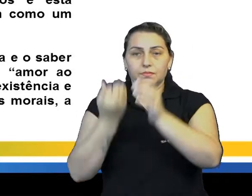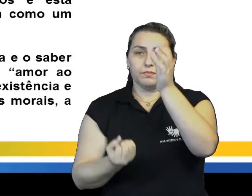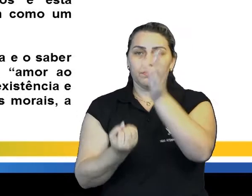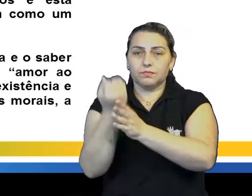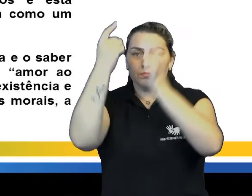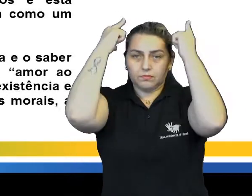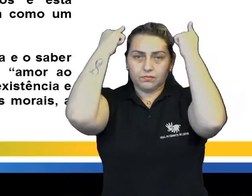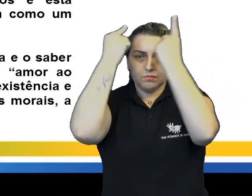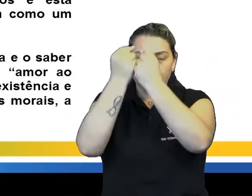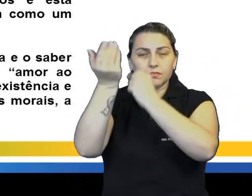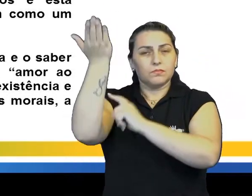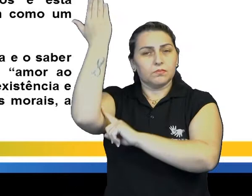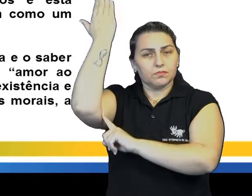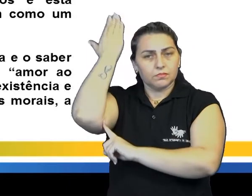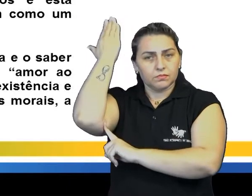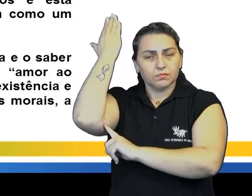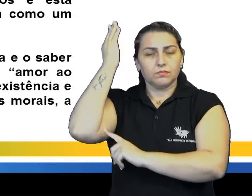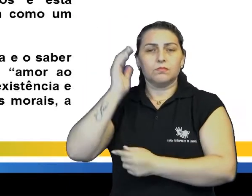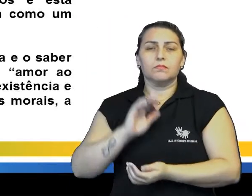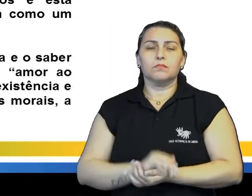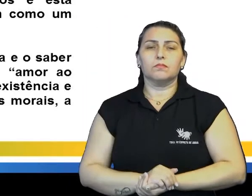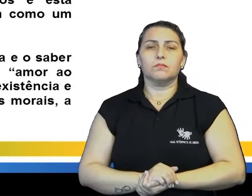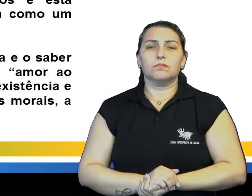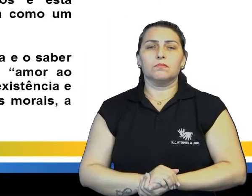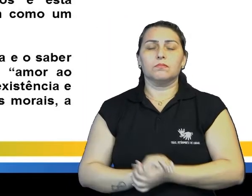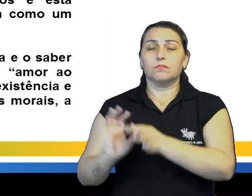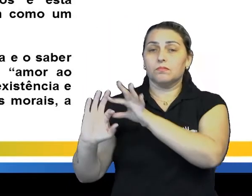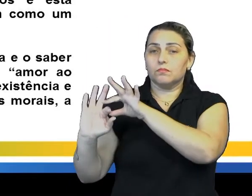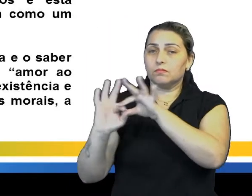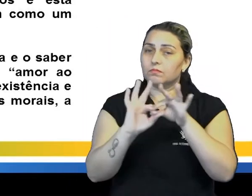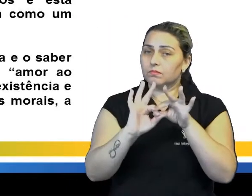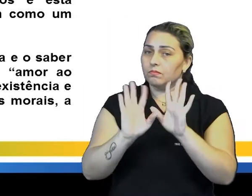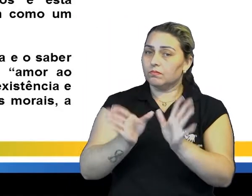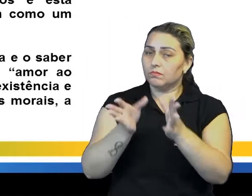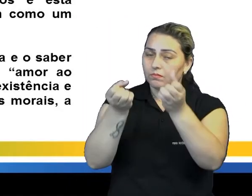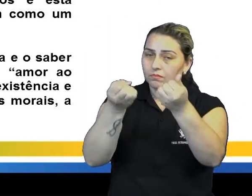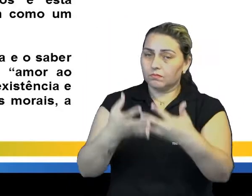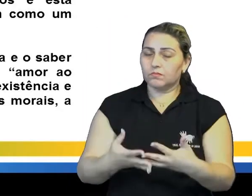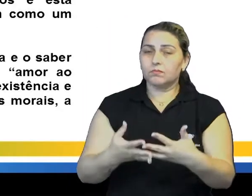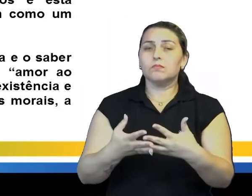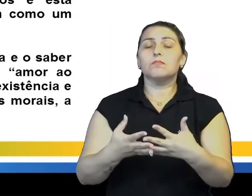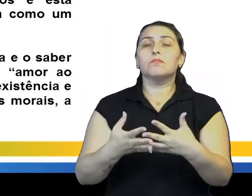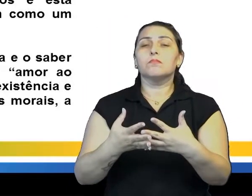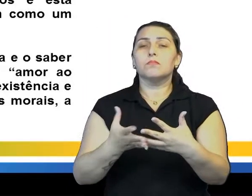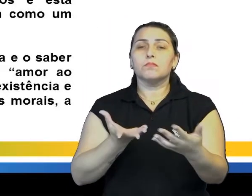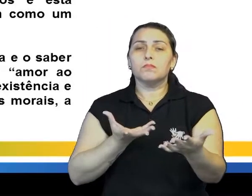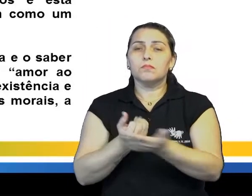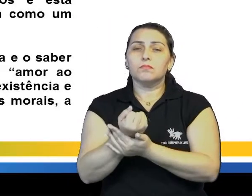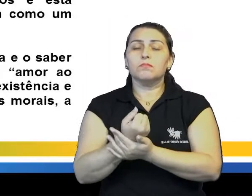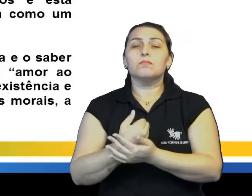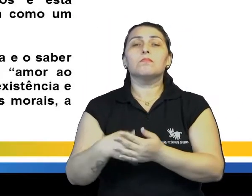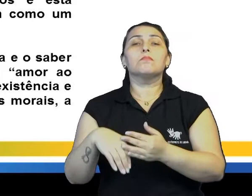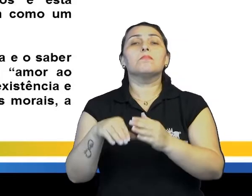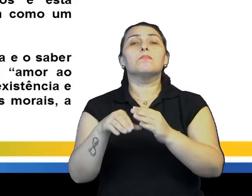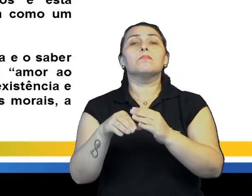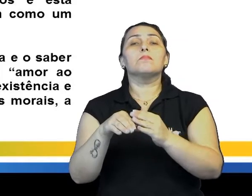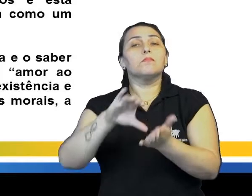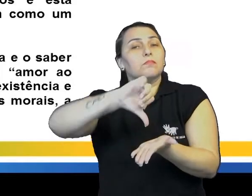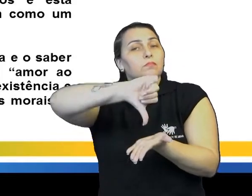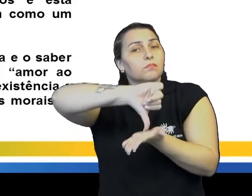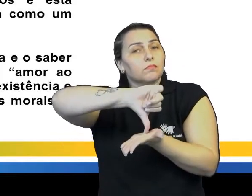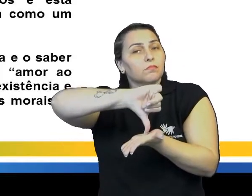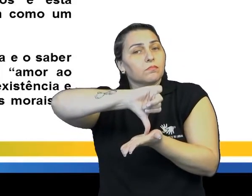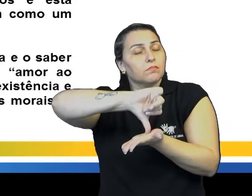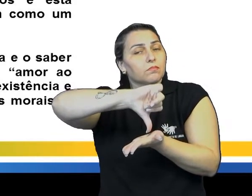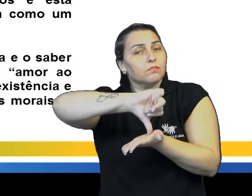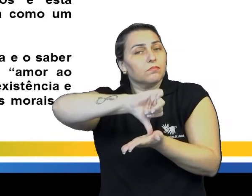na Grécia Antiga, tá? Desse contexto que eu já expliquei, né? Se consolida nas cidades de Atenas, tá? Que é uma